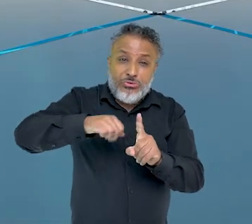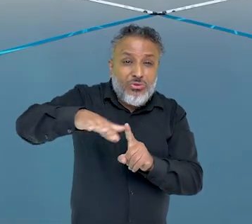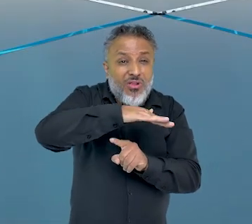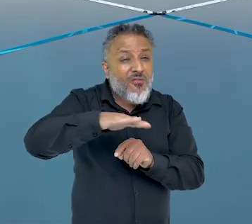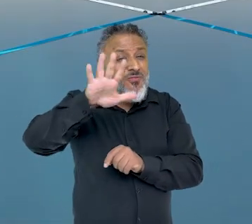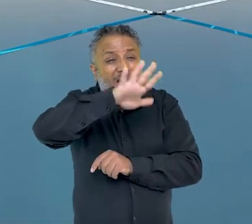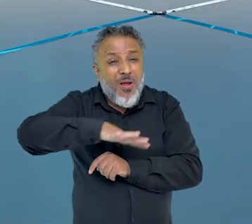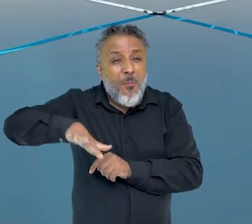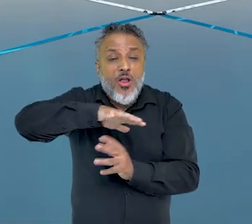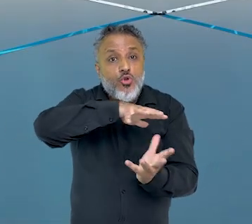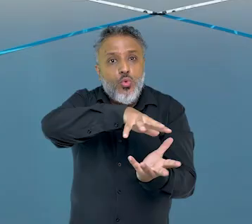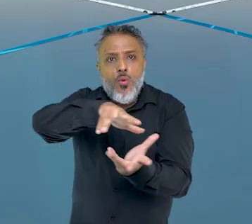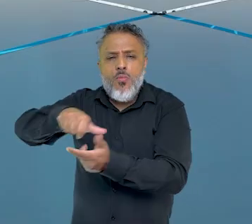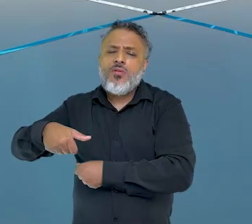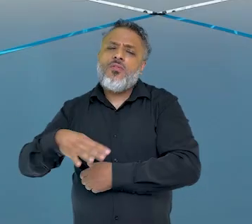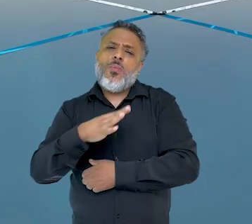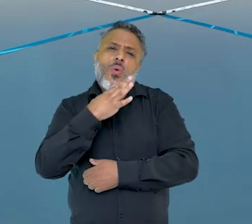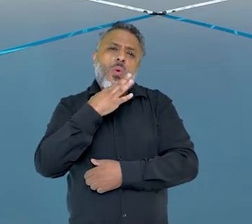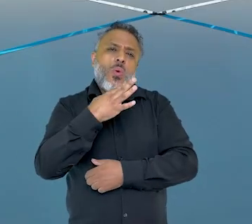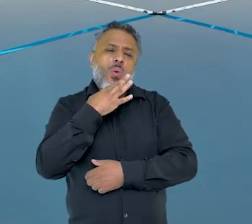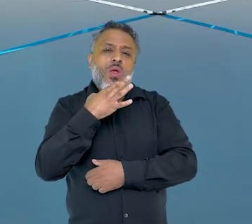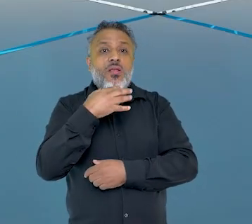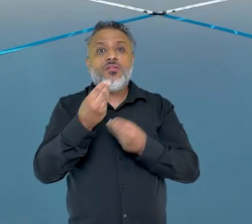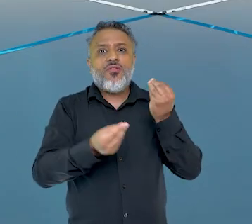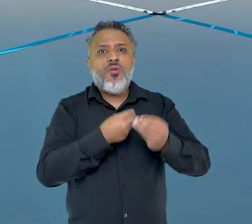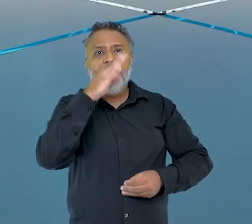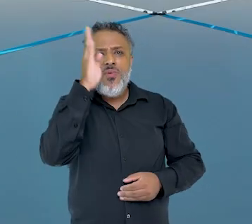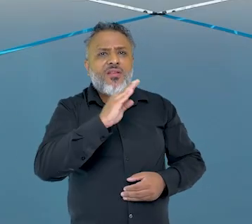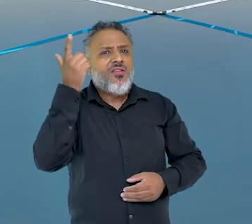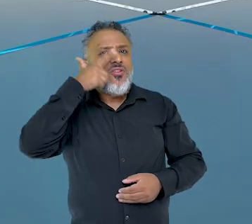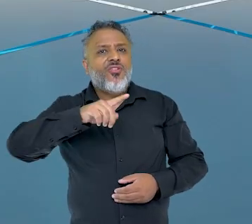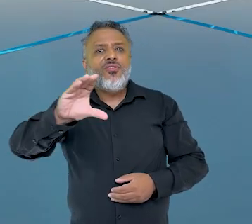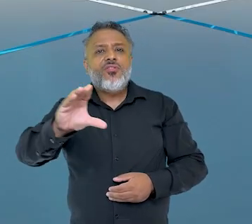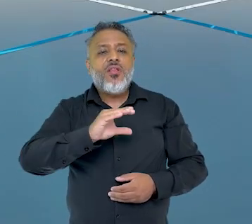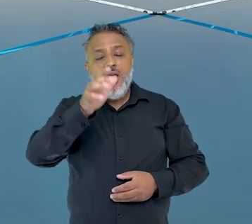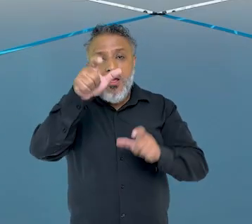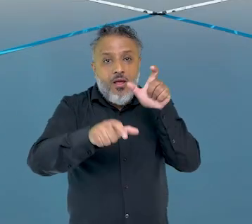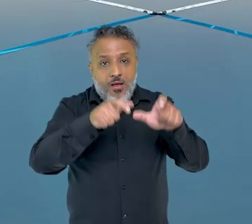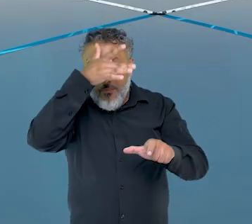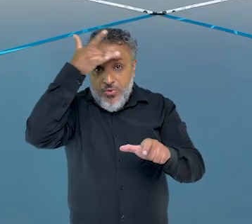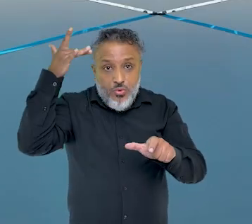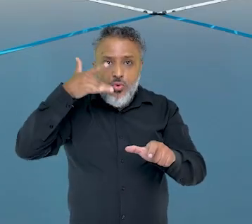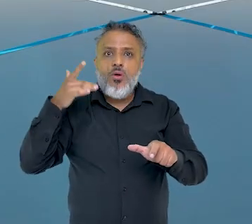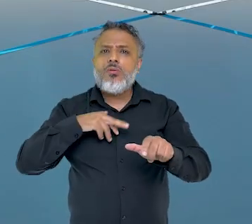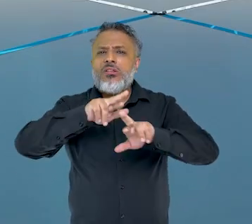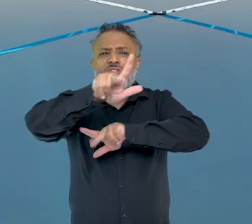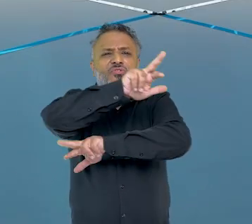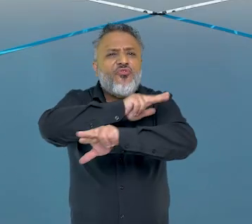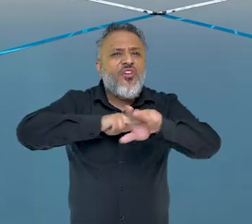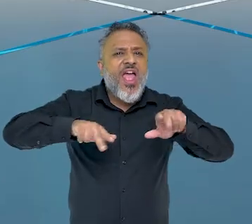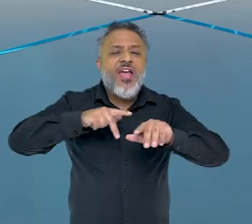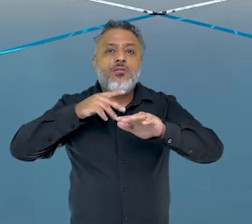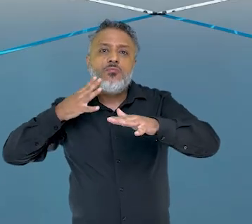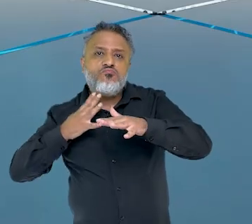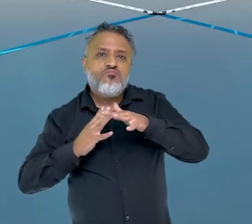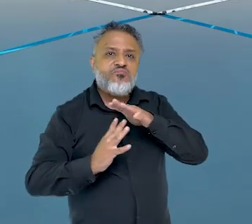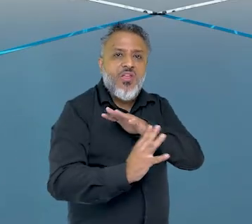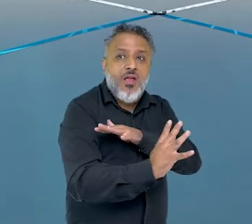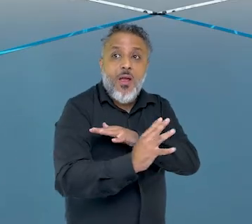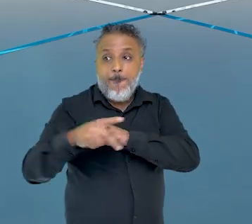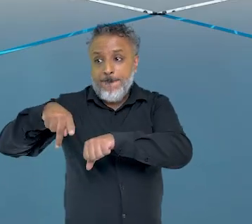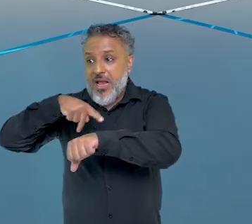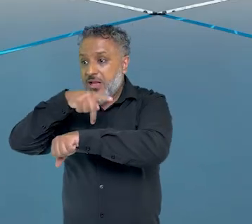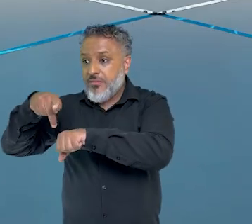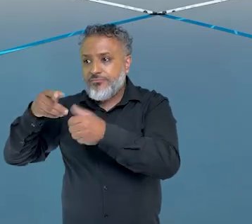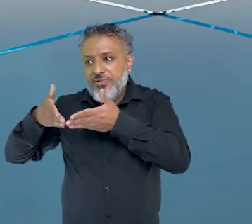do mundo, vamos conhecer como o Brasil recebe as pessoas que, pelos mais diversos motivos, deixam seus países de